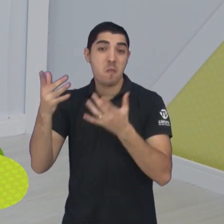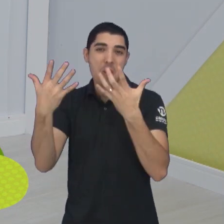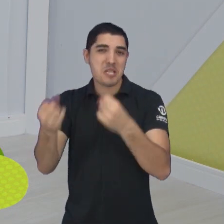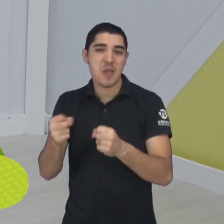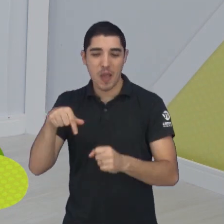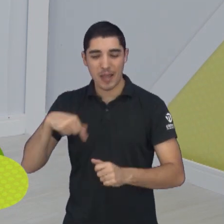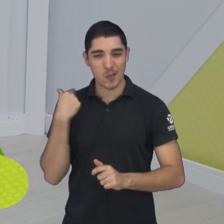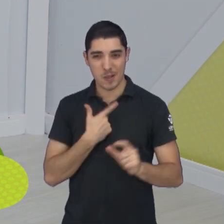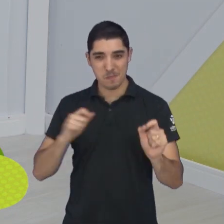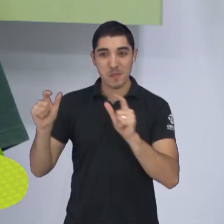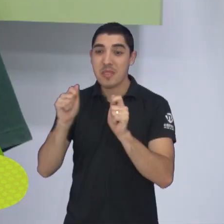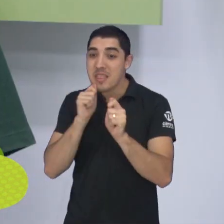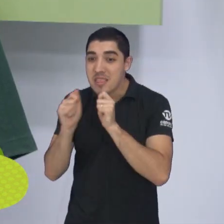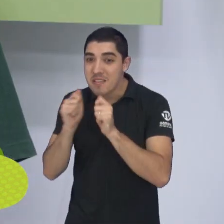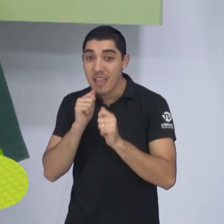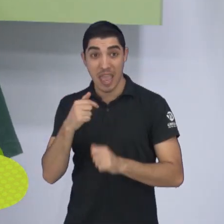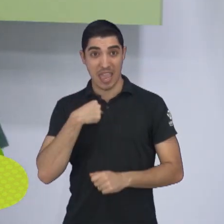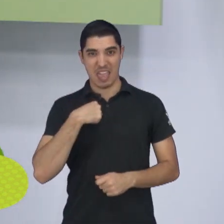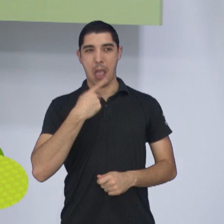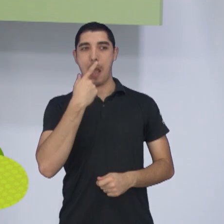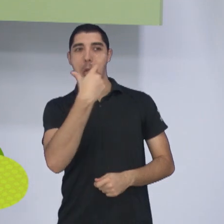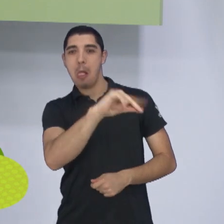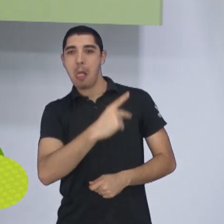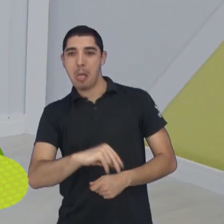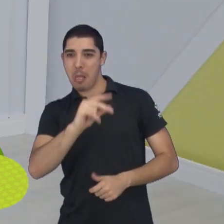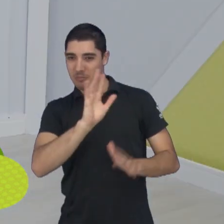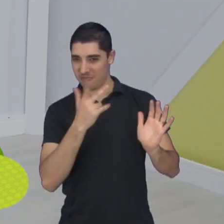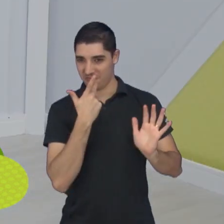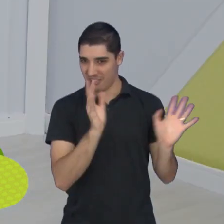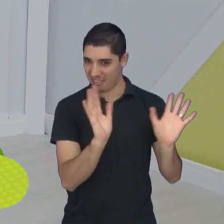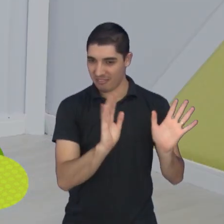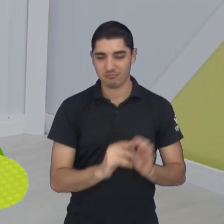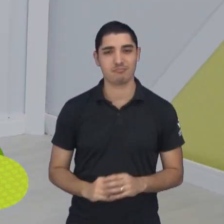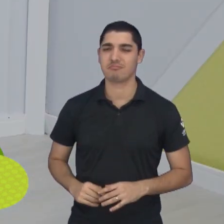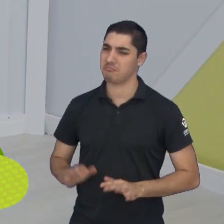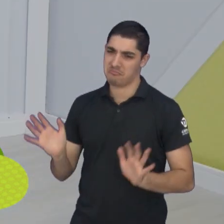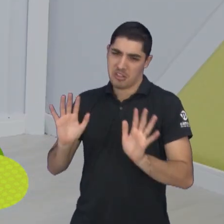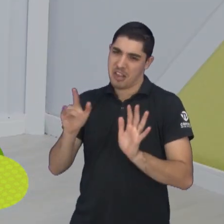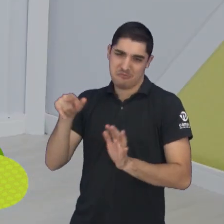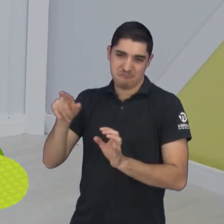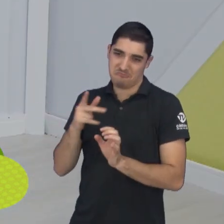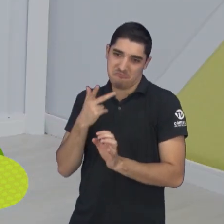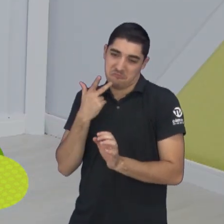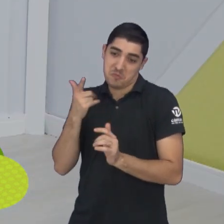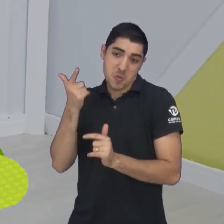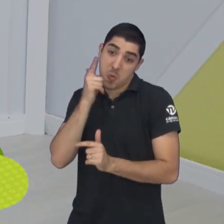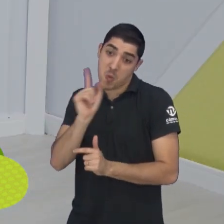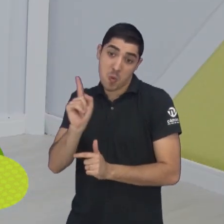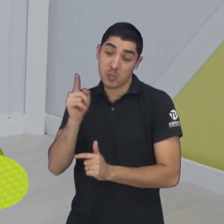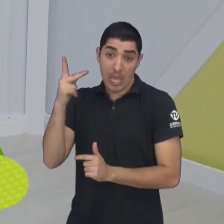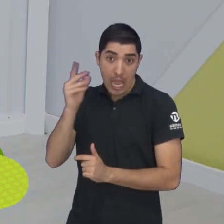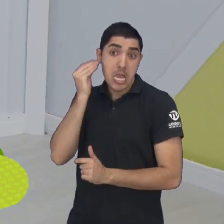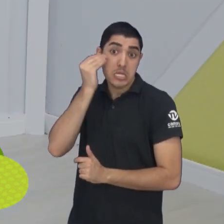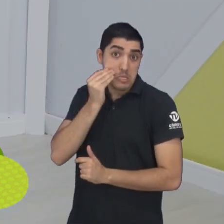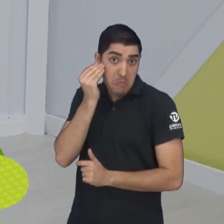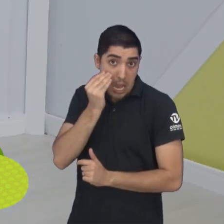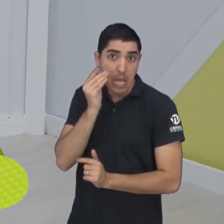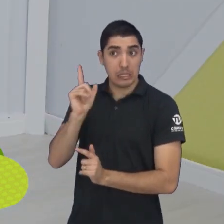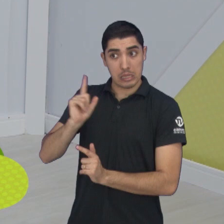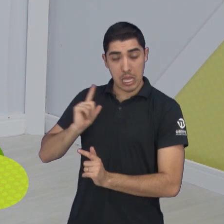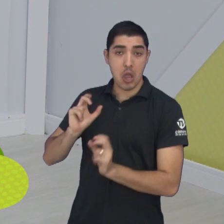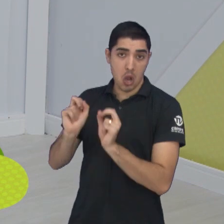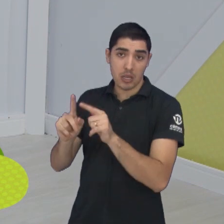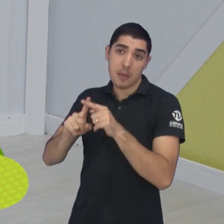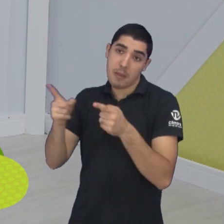certo lá. Mas não foi praga não, não roguei praga para ninguém não. Não, jamais. Então... Mas não deu muito certo lá o Aloysio, com toda a sua experiência como jogador, acabou não